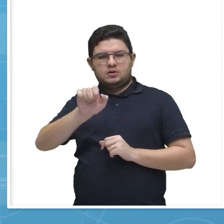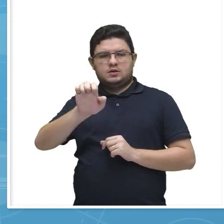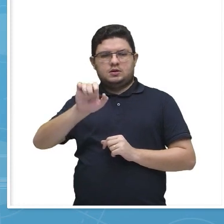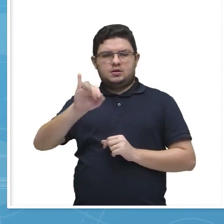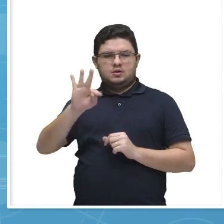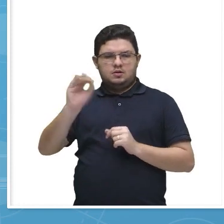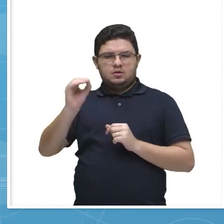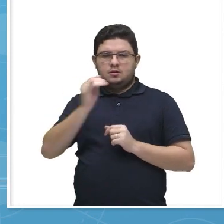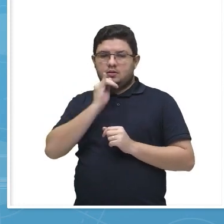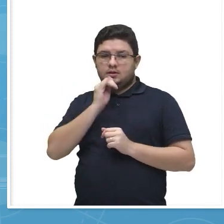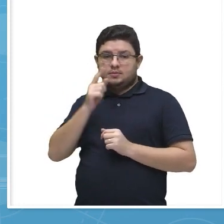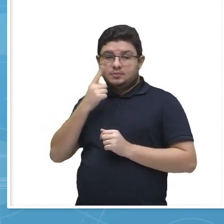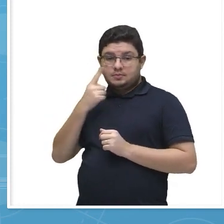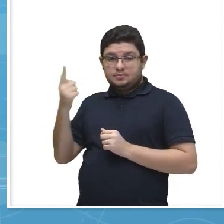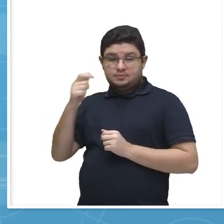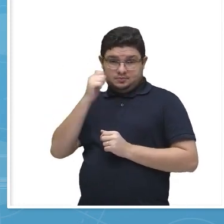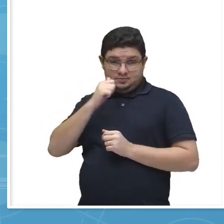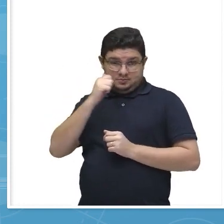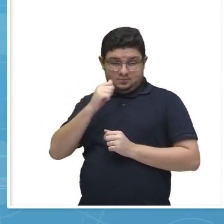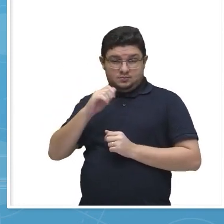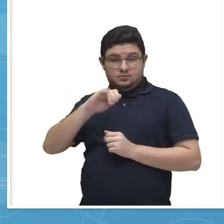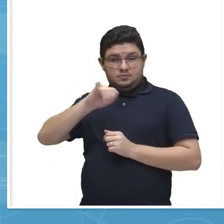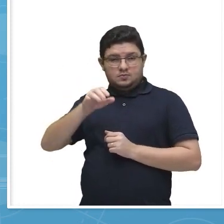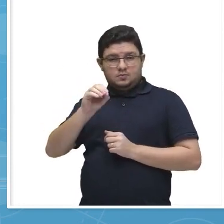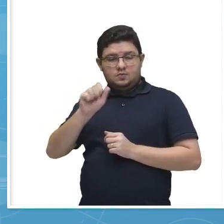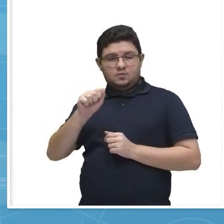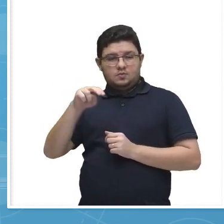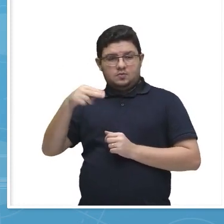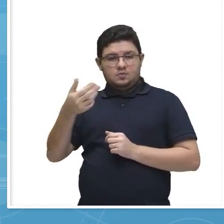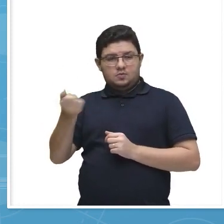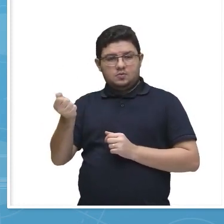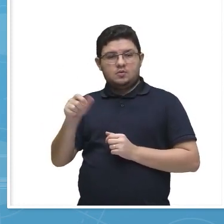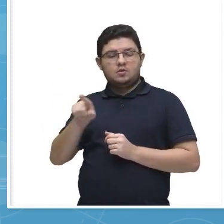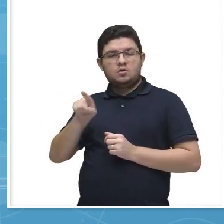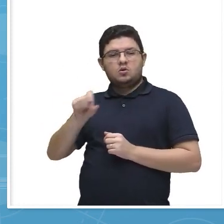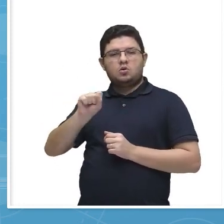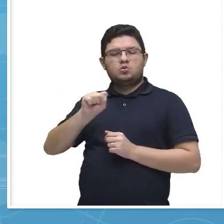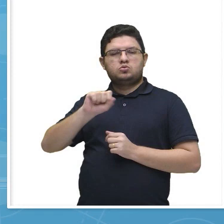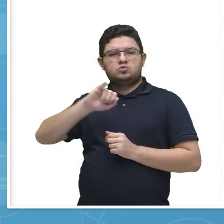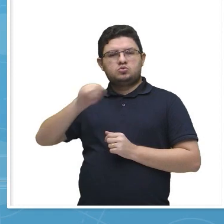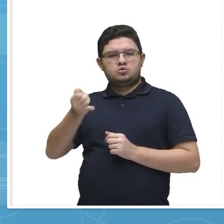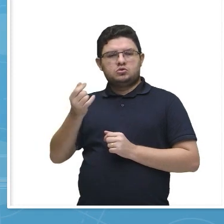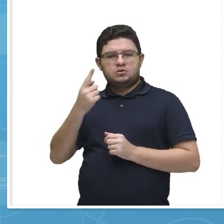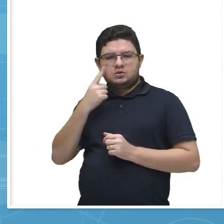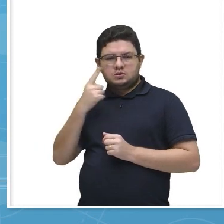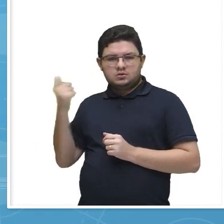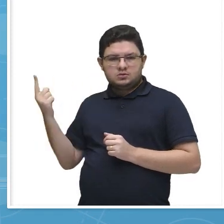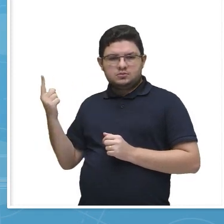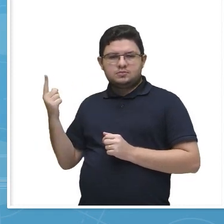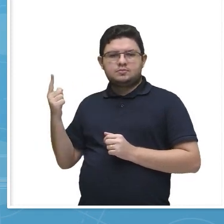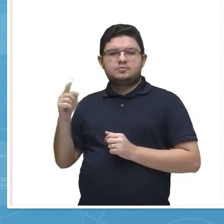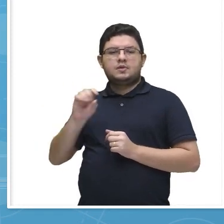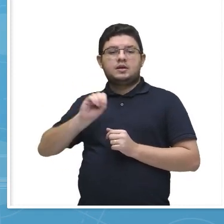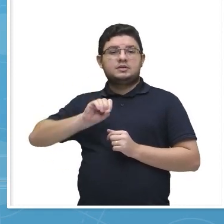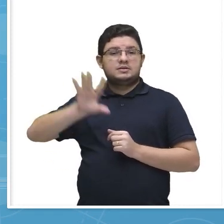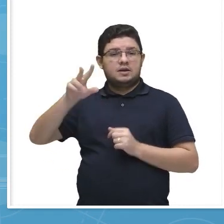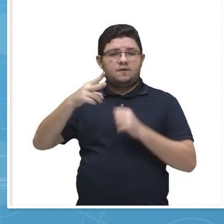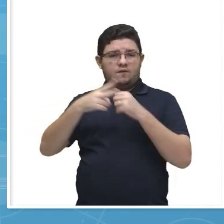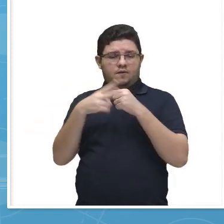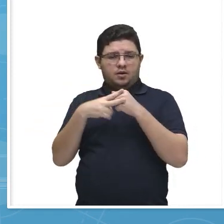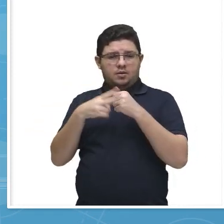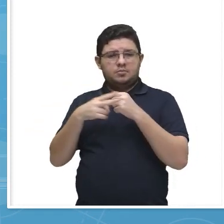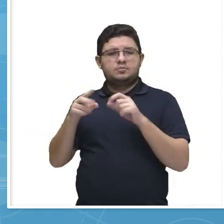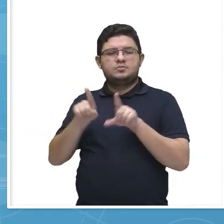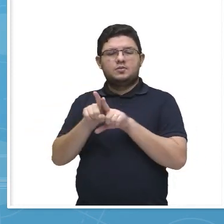Joana, sair, o meu verbo que é intransitivo e núcleo, e contente é a característica atribuída